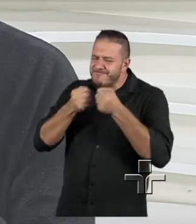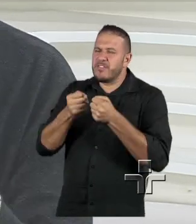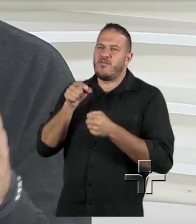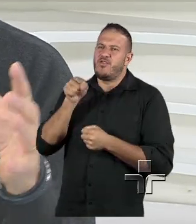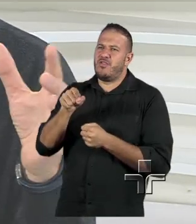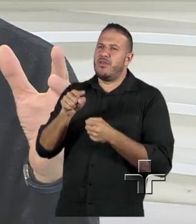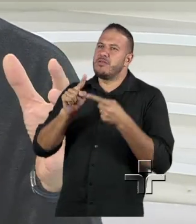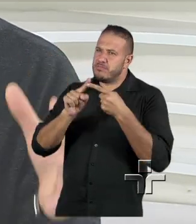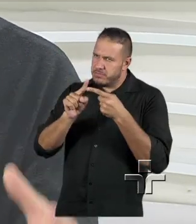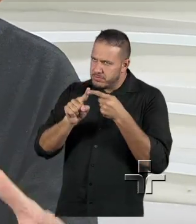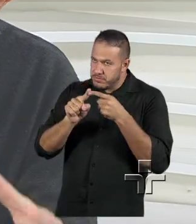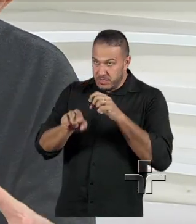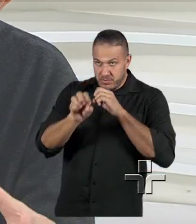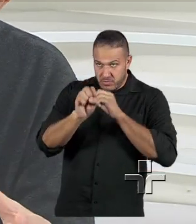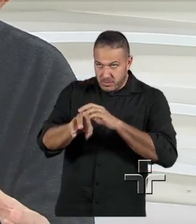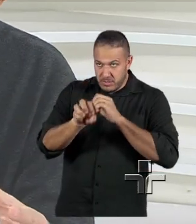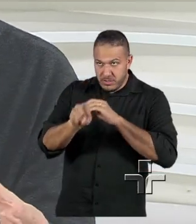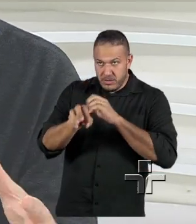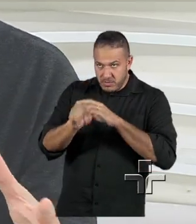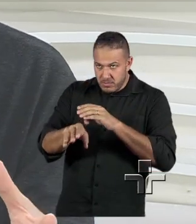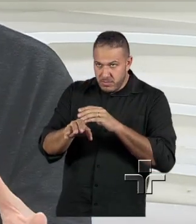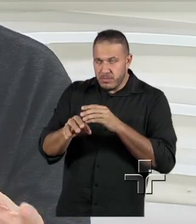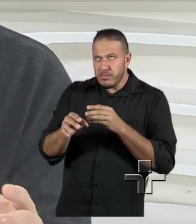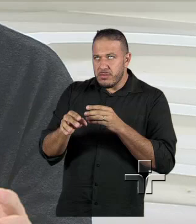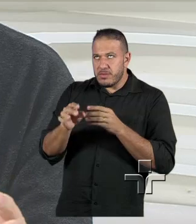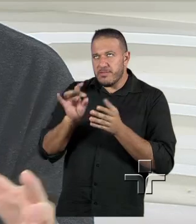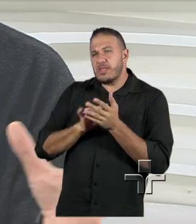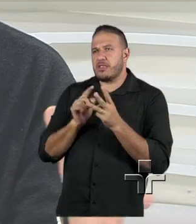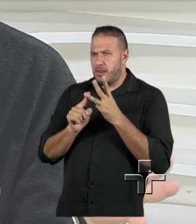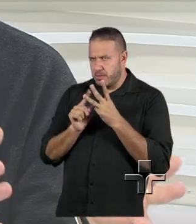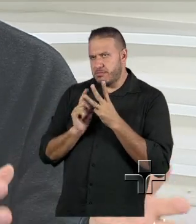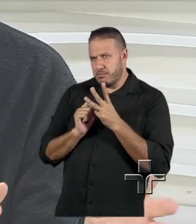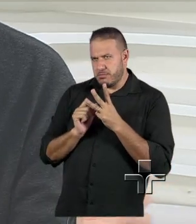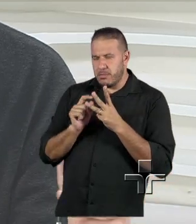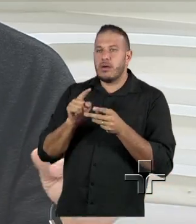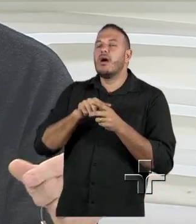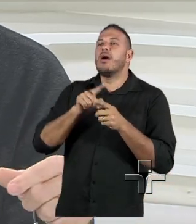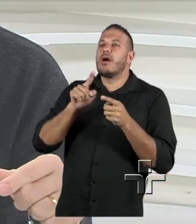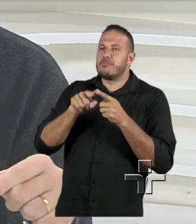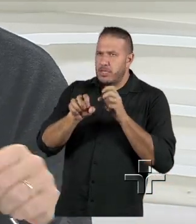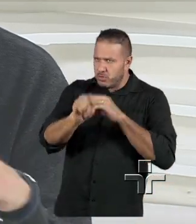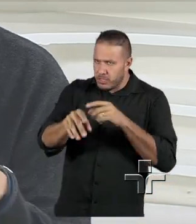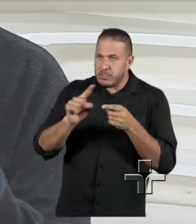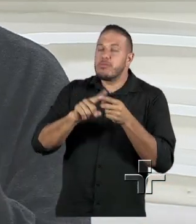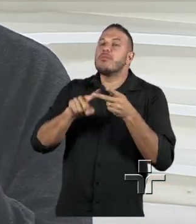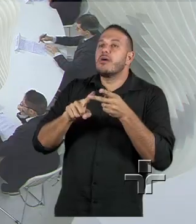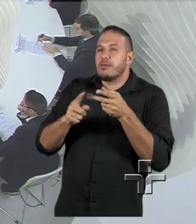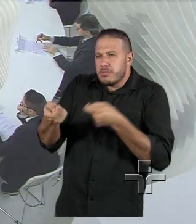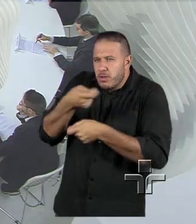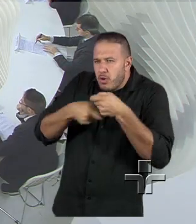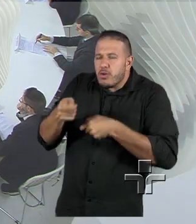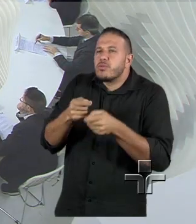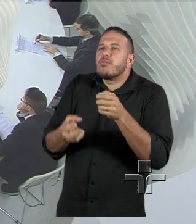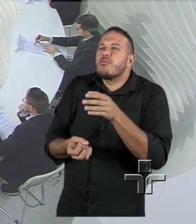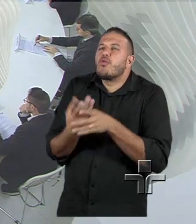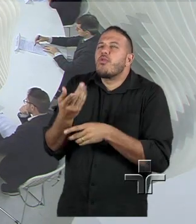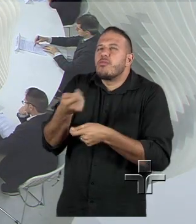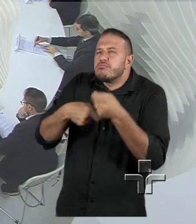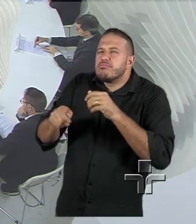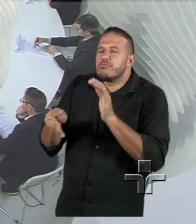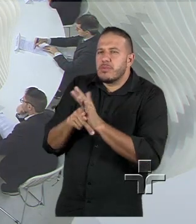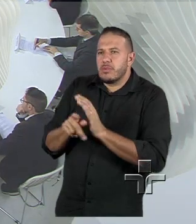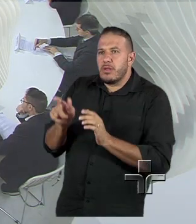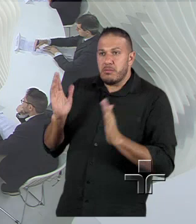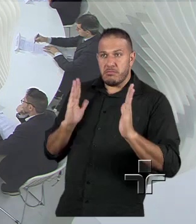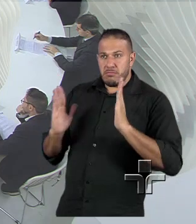fortemente, que é essa causa da educação. Na verdade, 3 causas. A causa do empreendedorismo, porque nós temos hoje, Andréa, para os jovens de 15